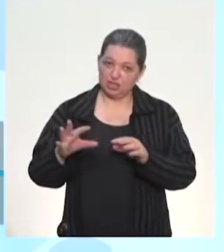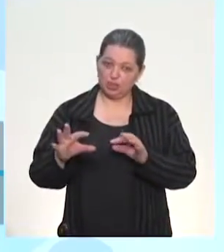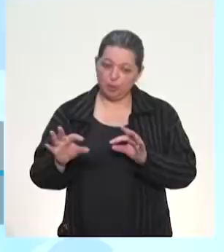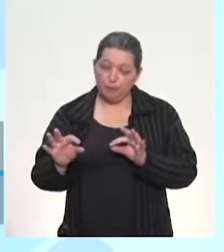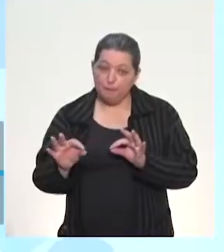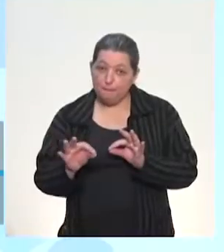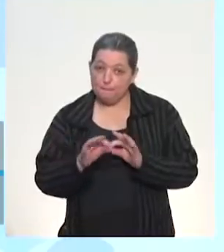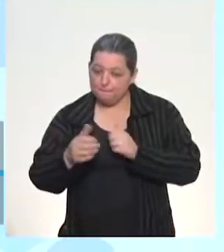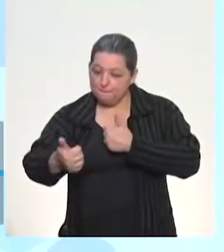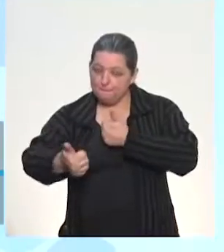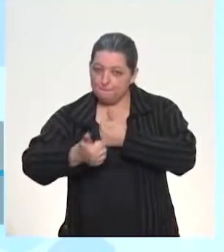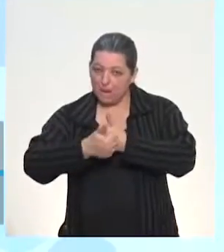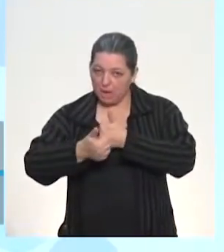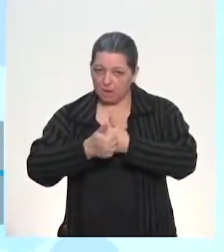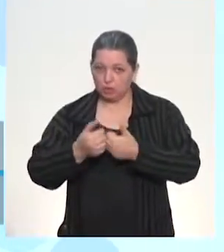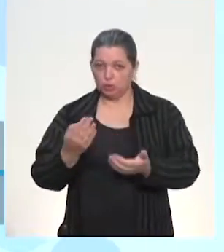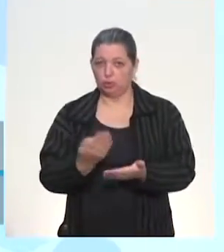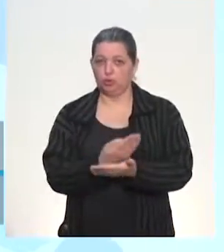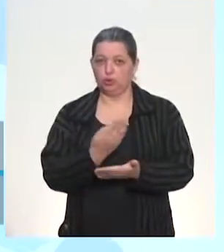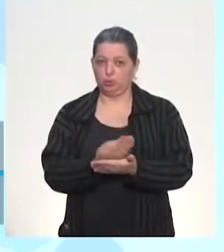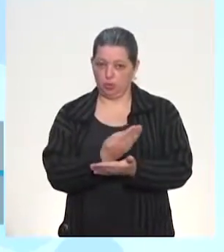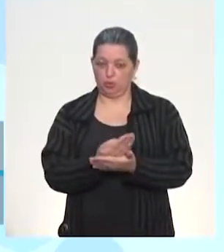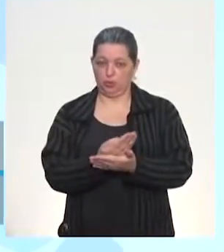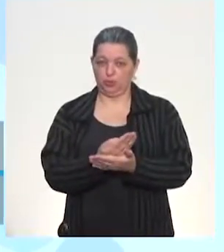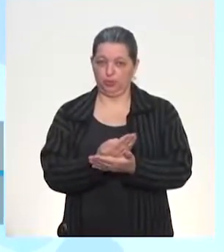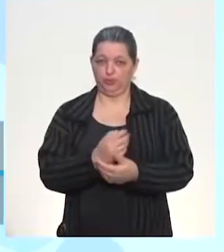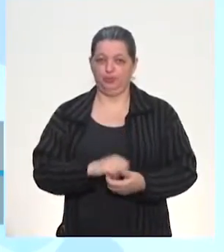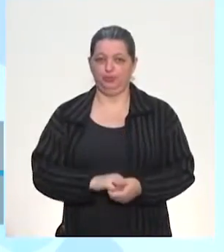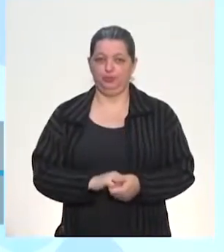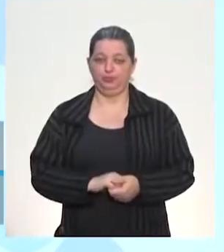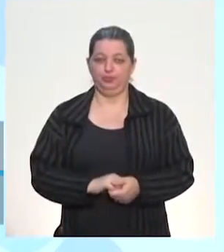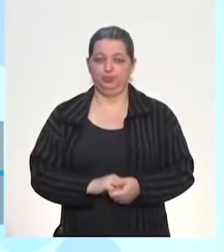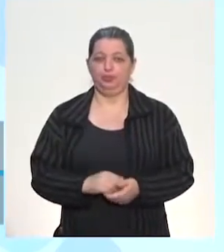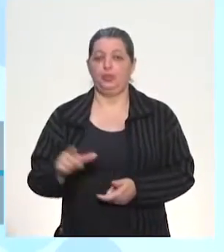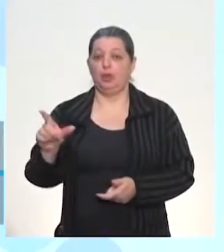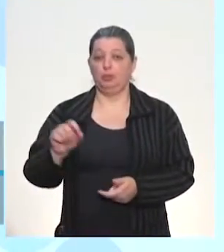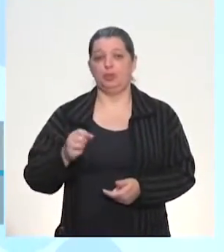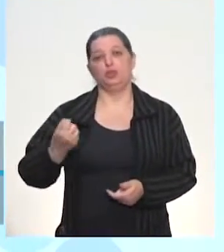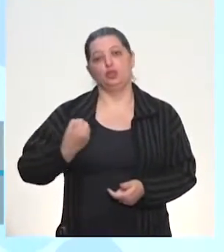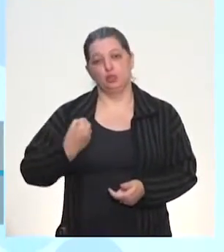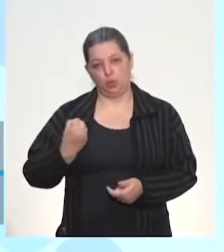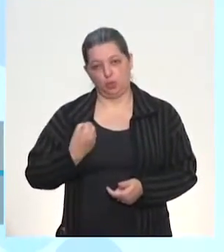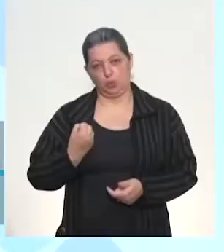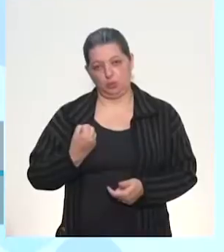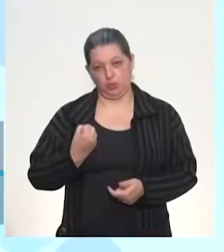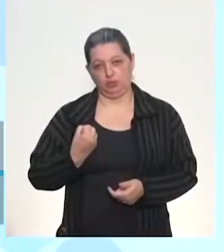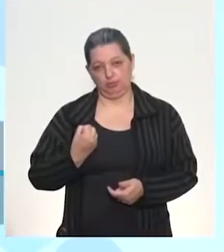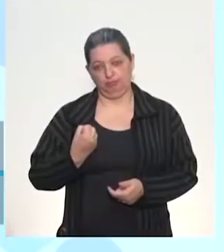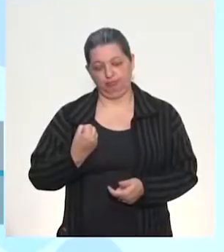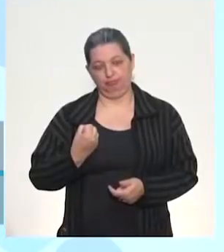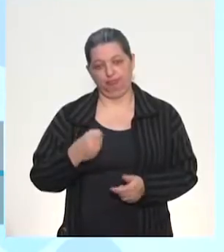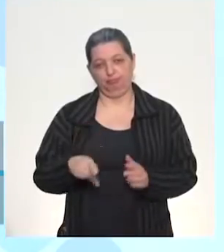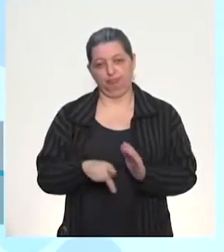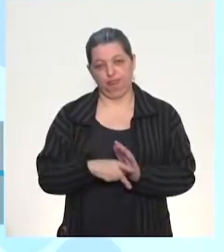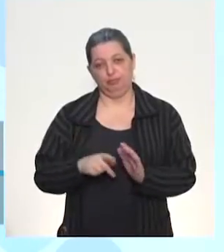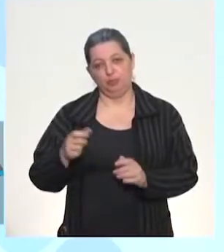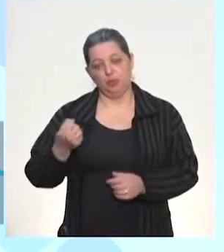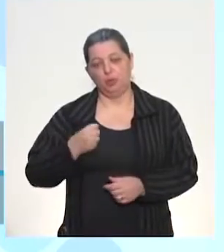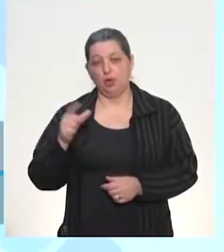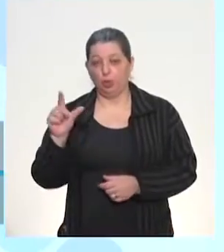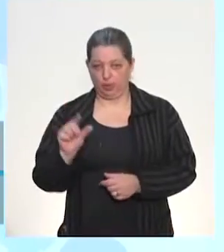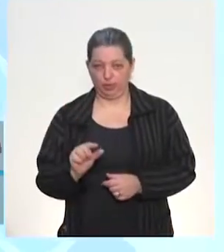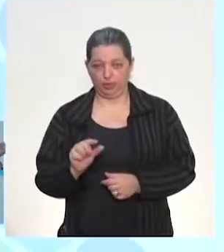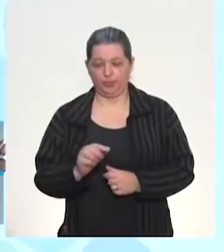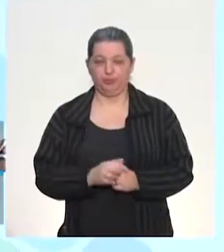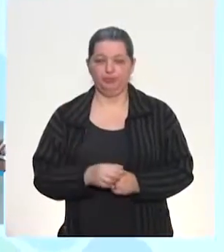a Bauru. Menor distância, menos algarismos, ou algarismos de menor valor. E aí,